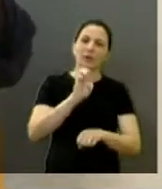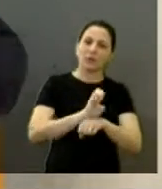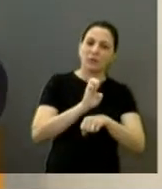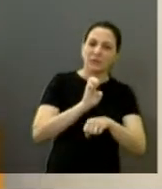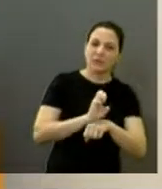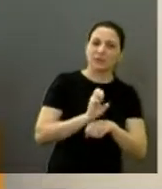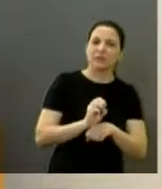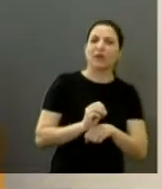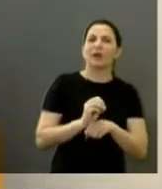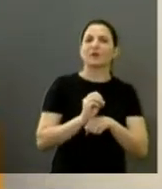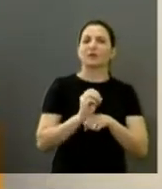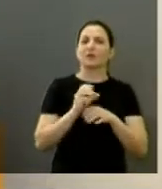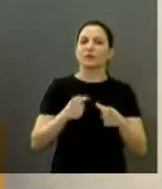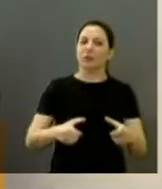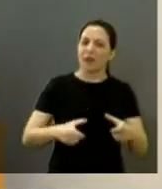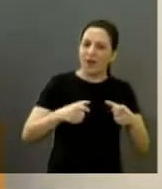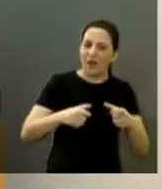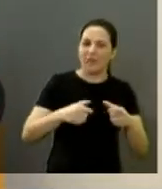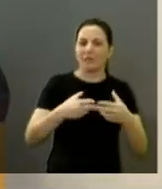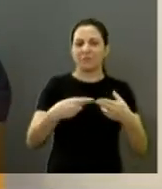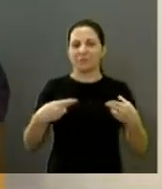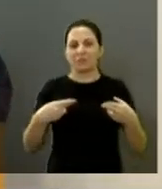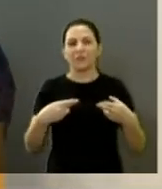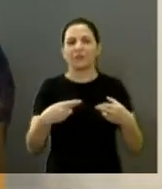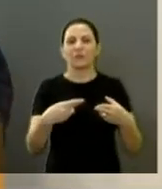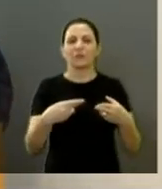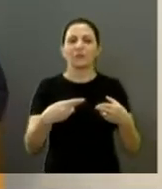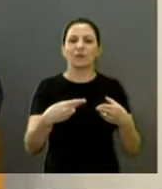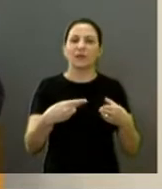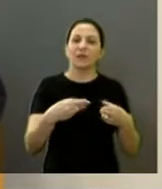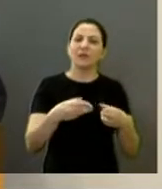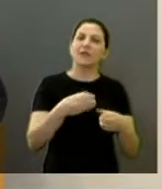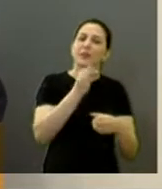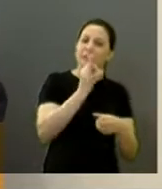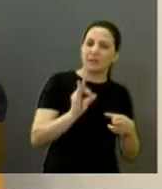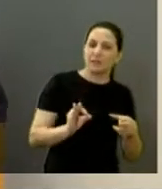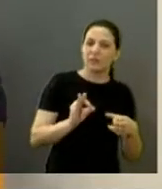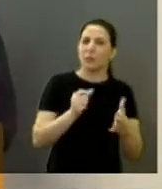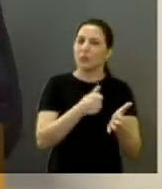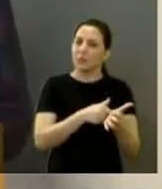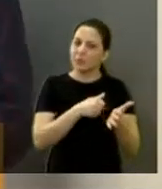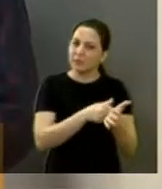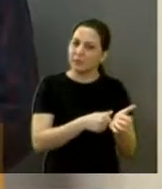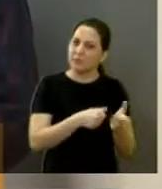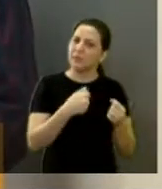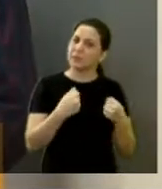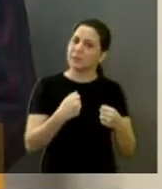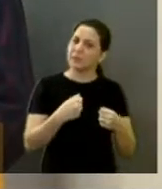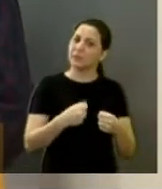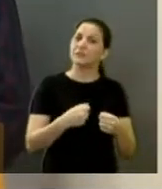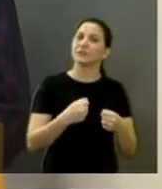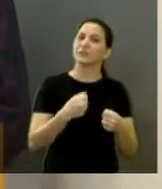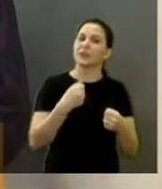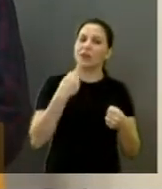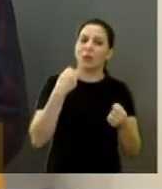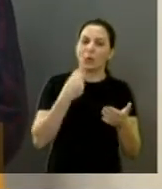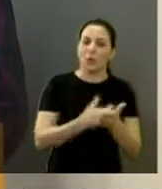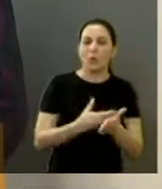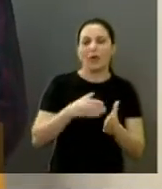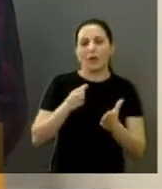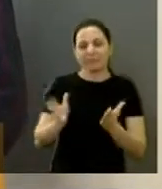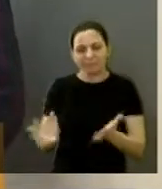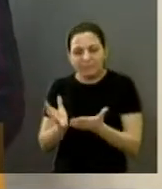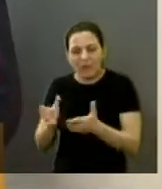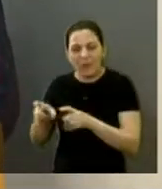está servindo à merenda relatada aí né que faça a porcentagem por obrigação que têm que ser comprados os produtores rurais vão incentivar